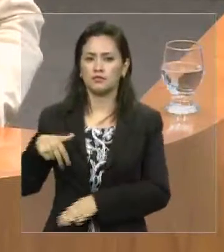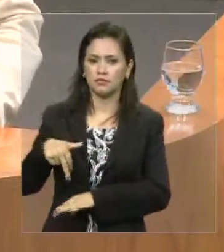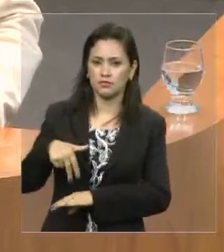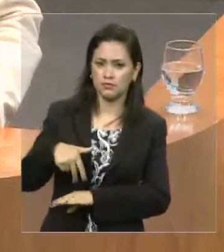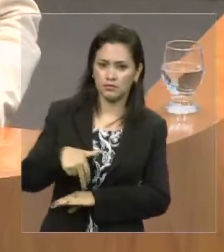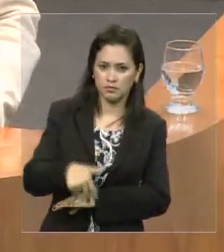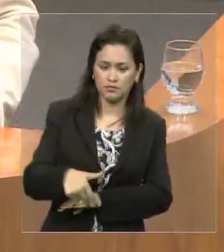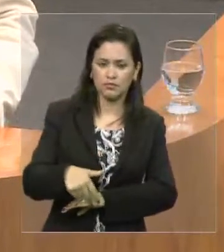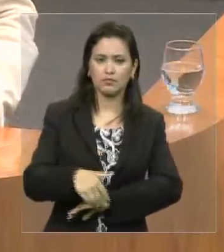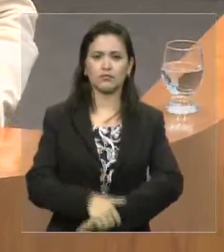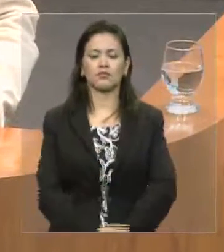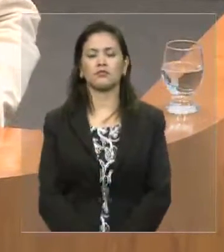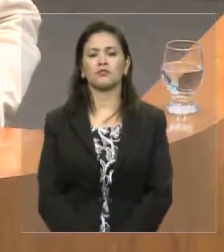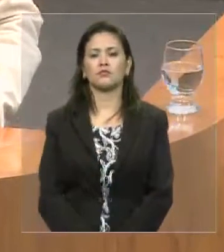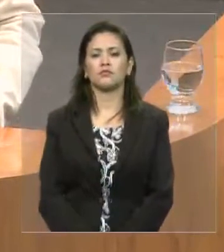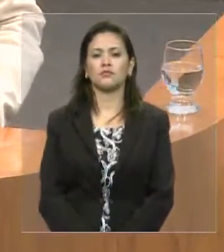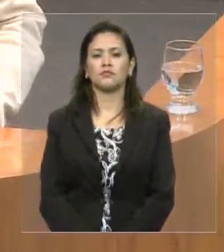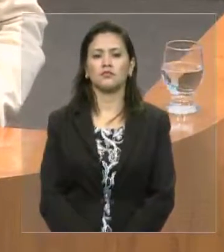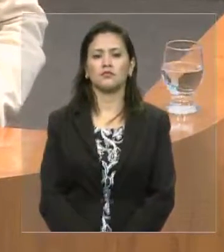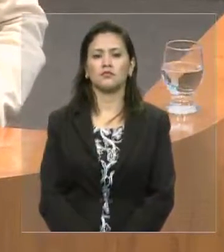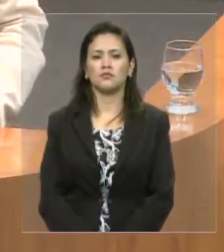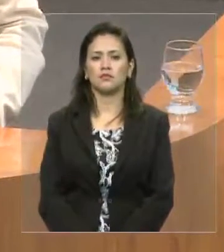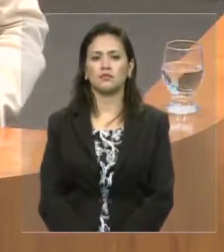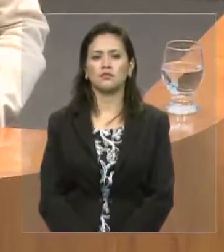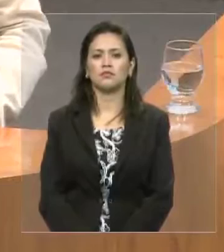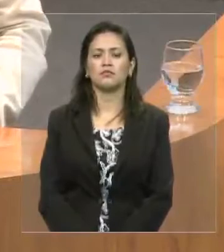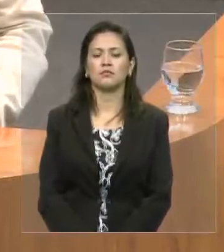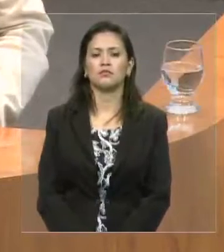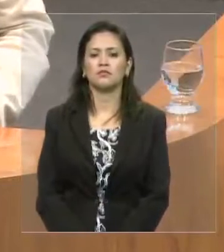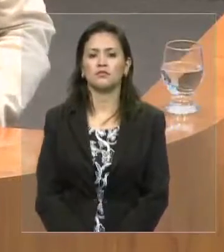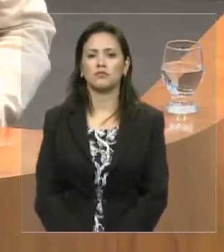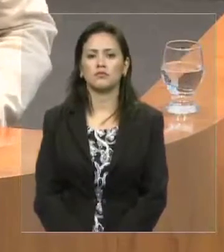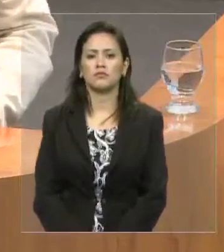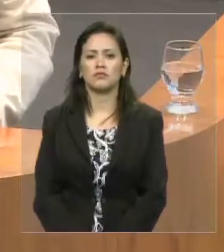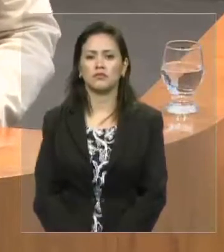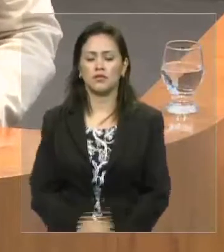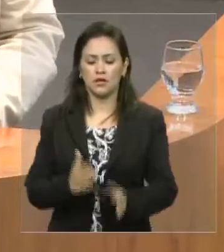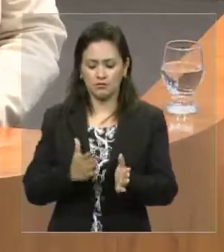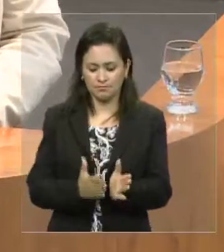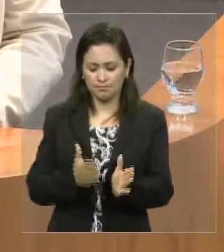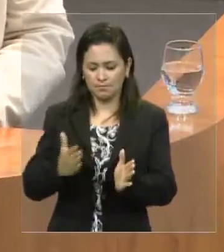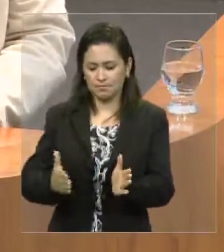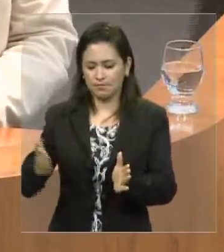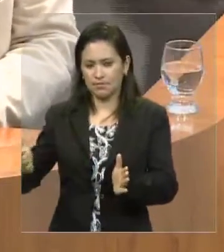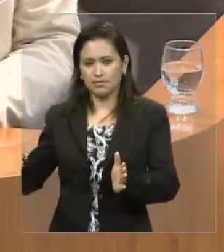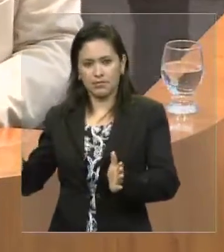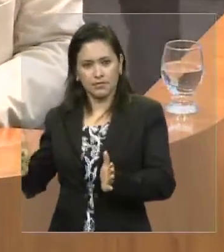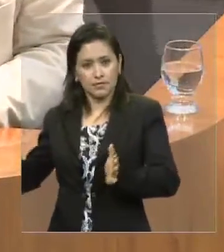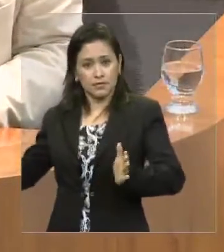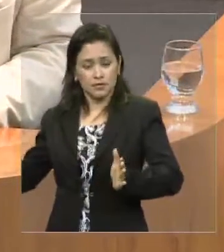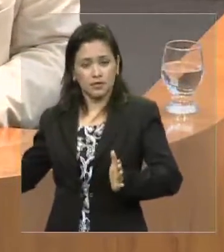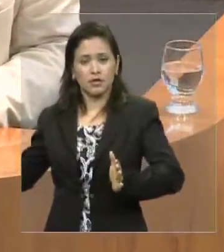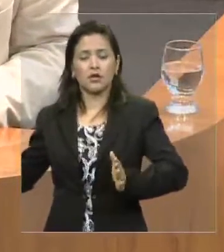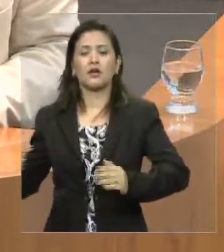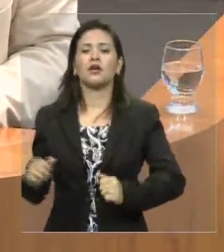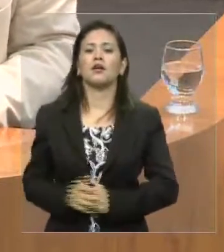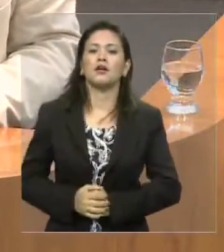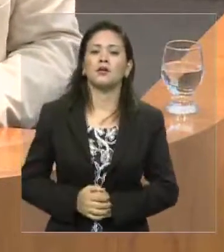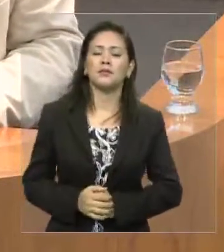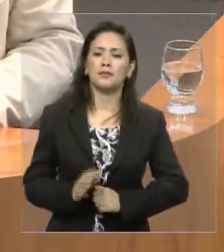foram ampliadas para facilitar o fluxo do trânsito de entrada e saída da